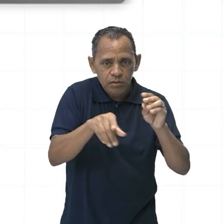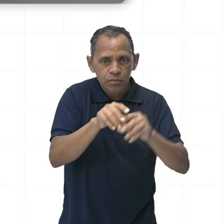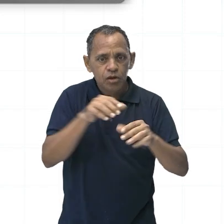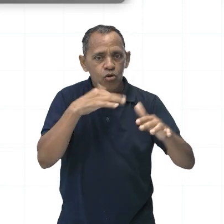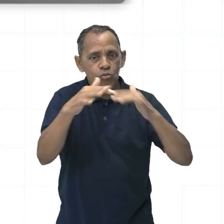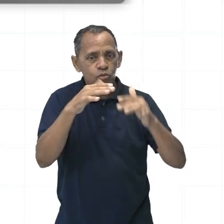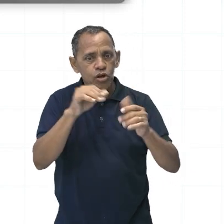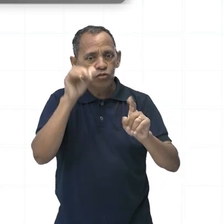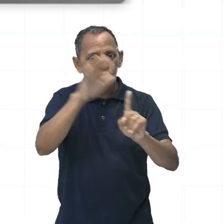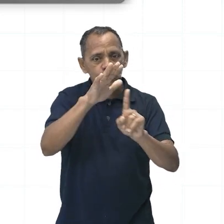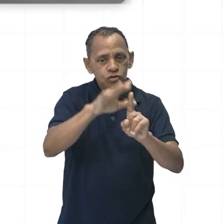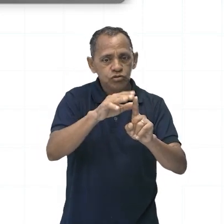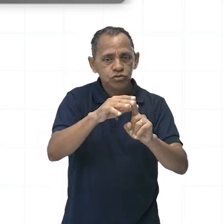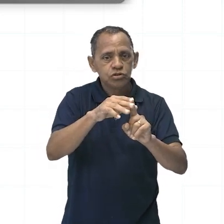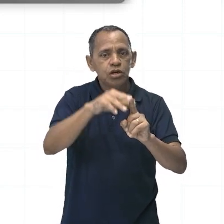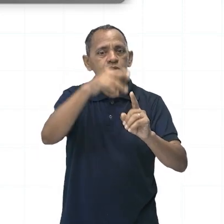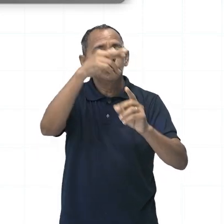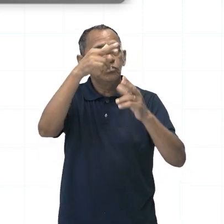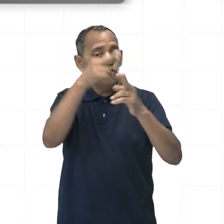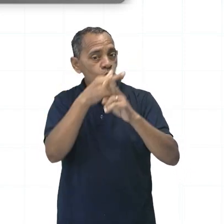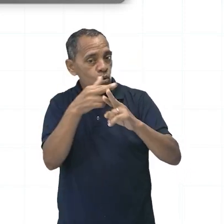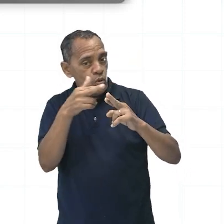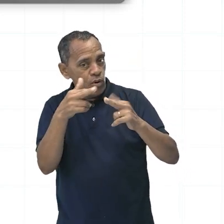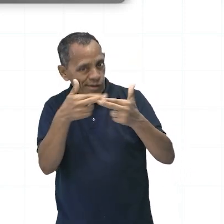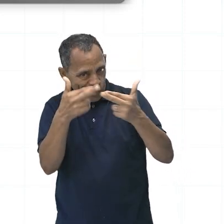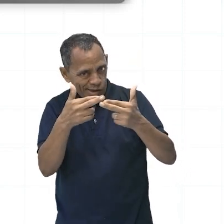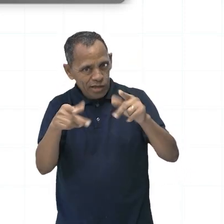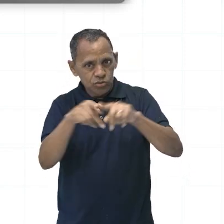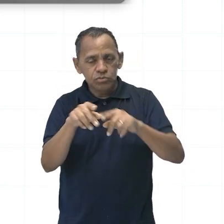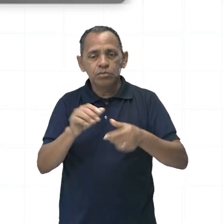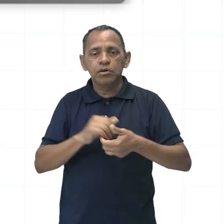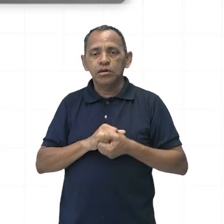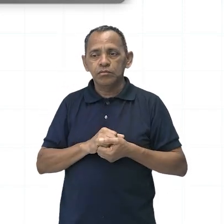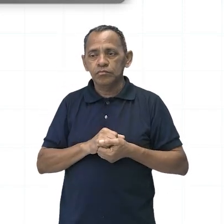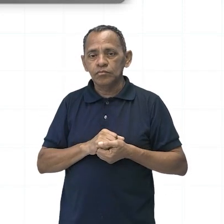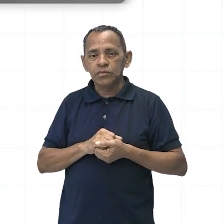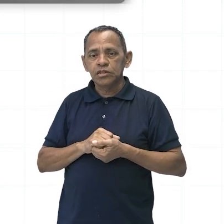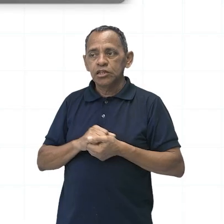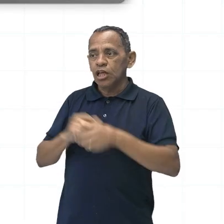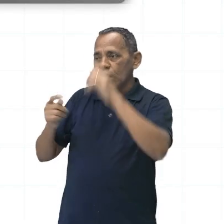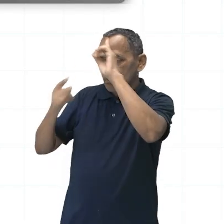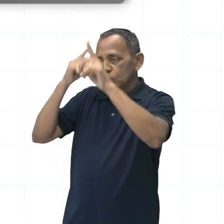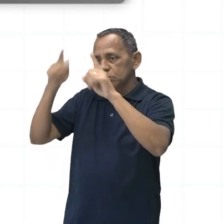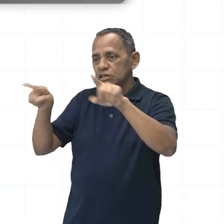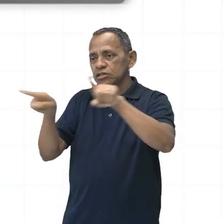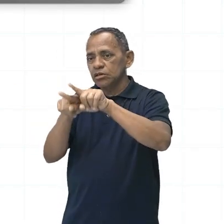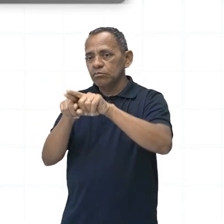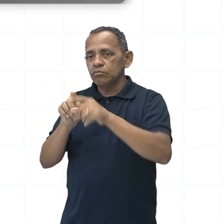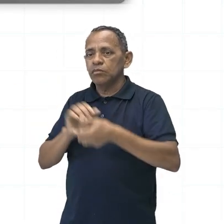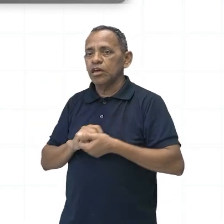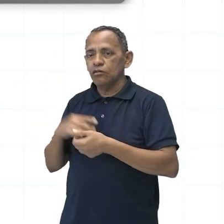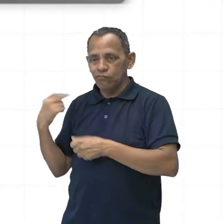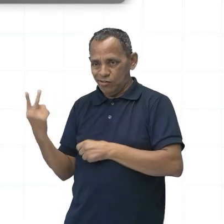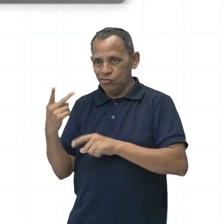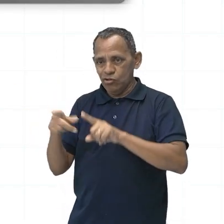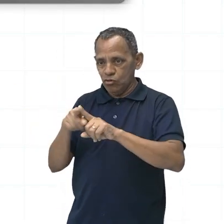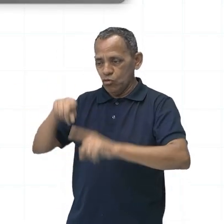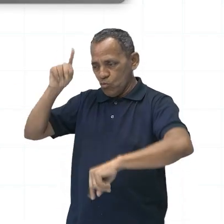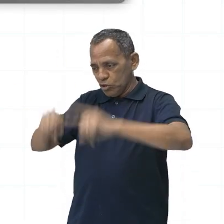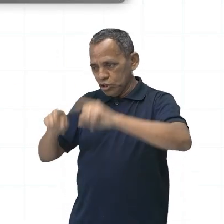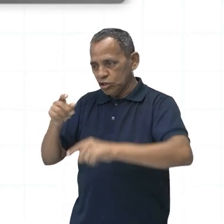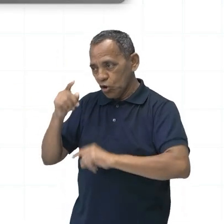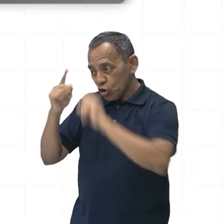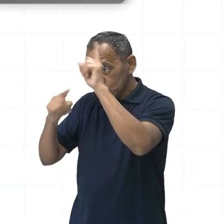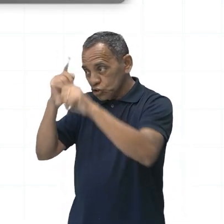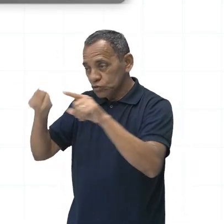ritmo e fluidez dos passos. Improvisação. A valorização da improvisação como ferramenta